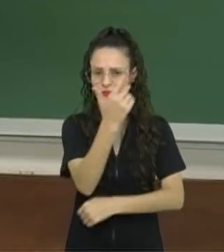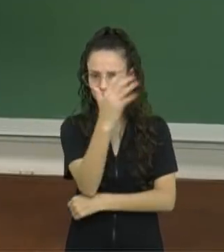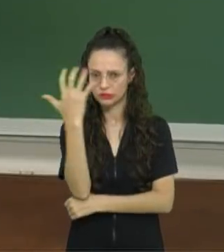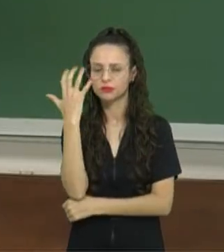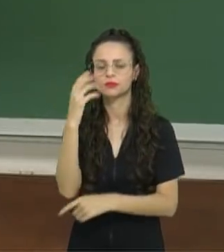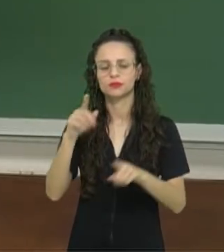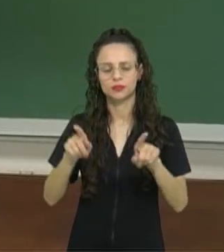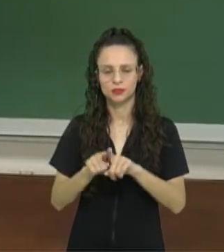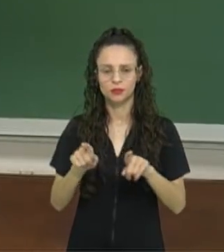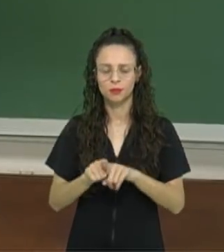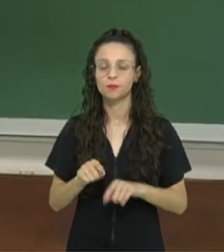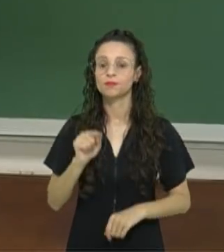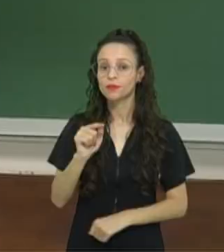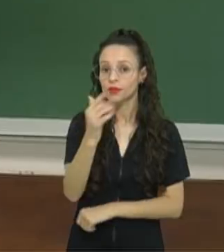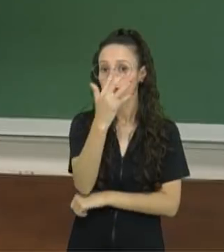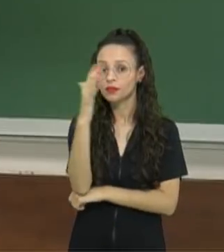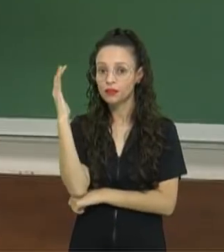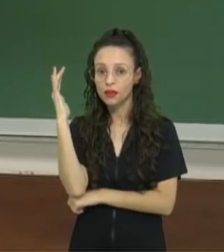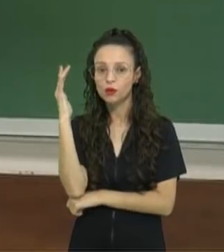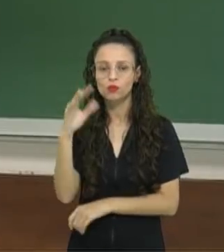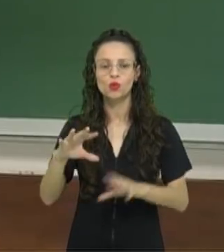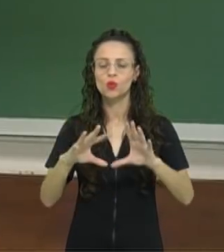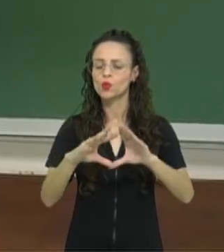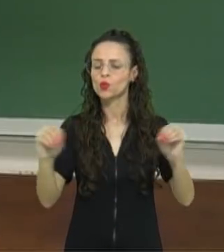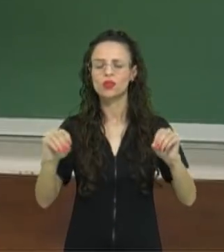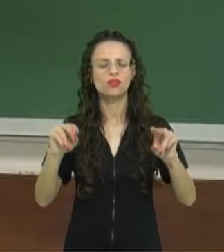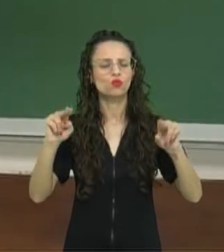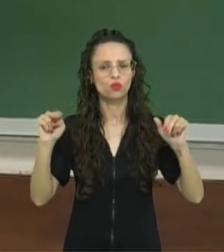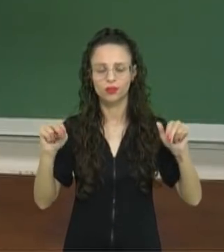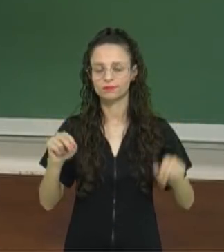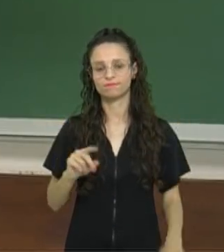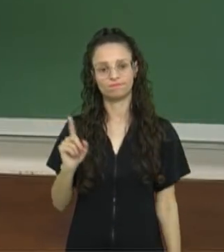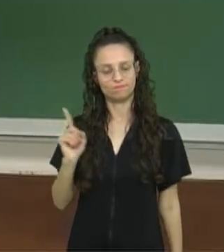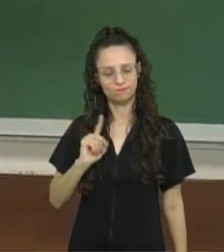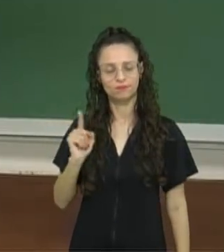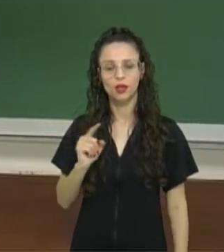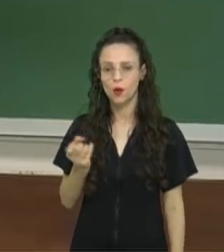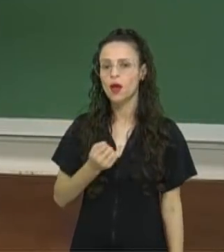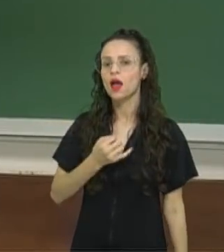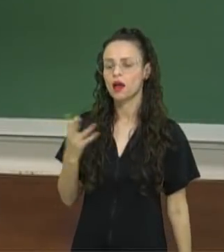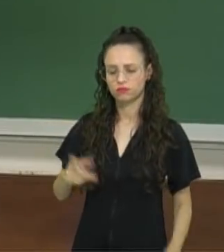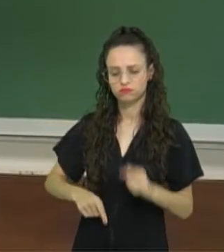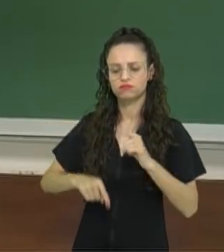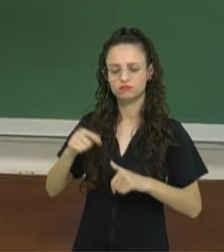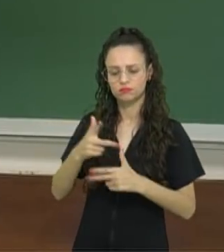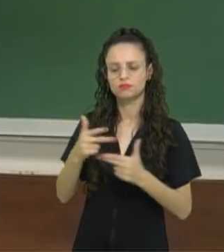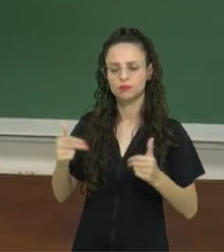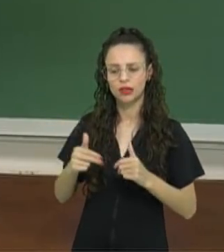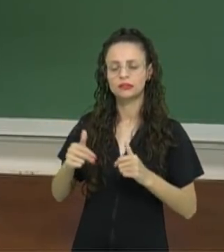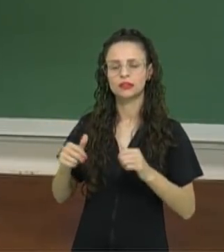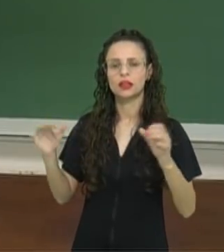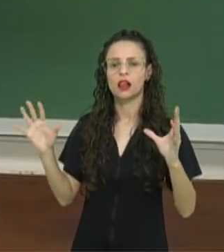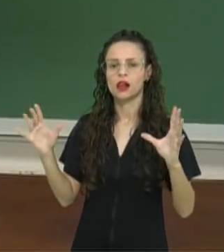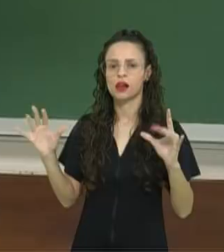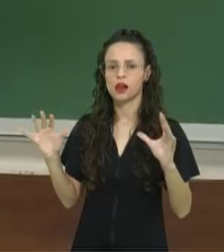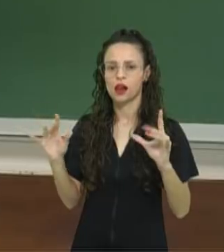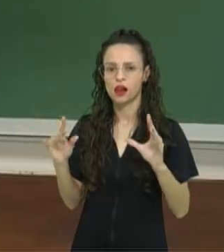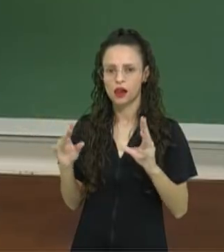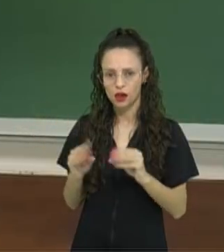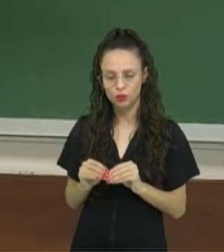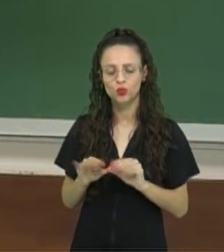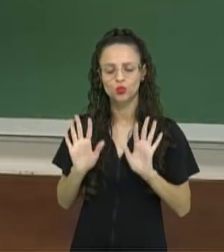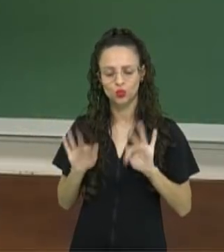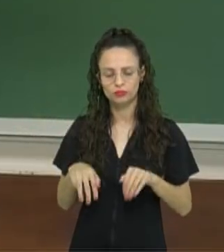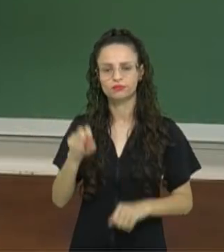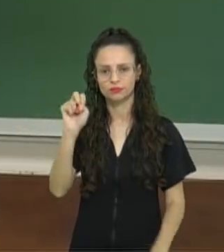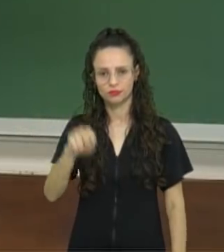Os recursos naturais são inesgotáveis? Não. Alguns recursos, né, têm as suas reservas que acabam se esgotando.